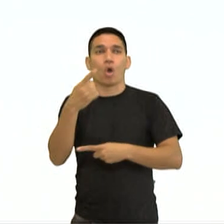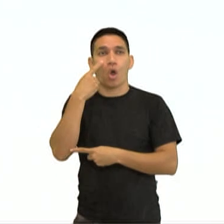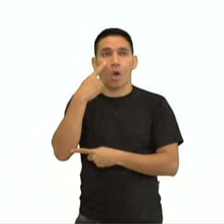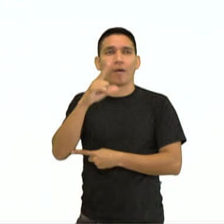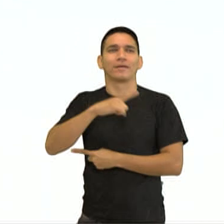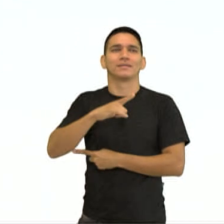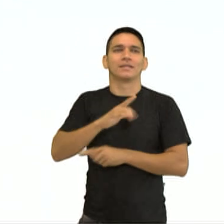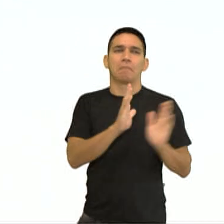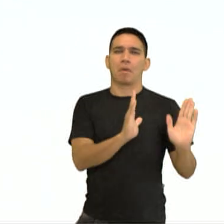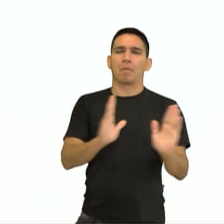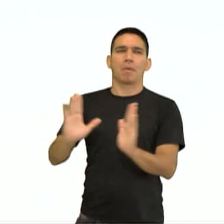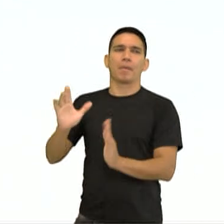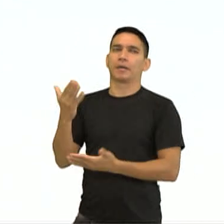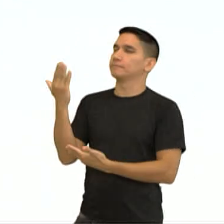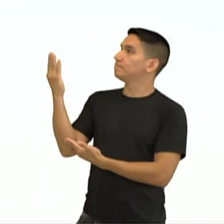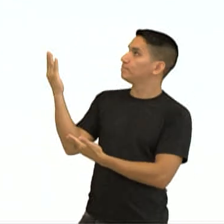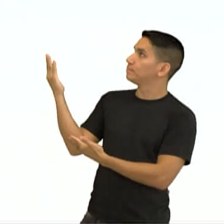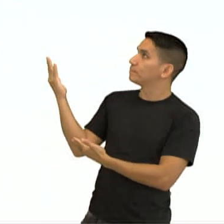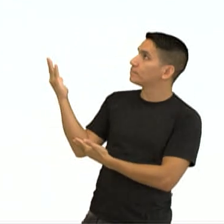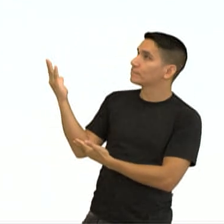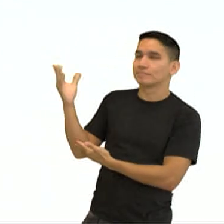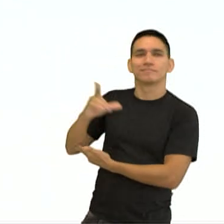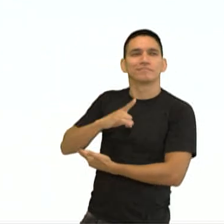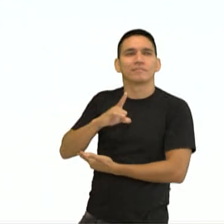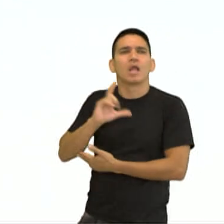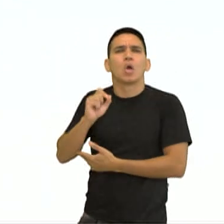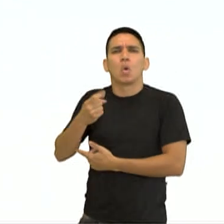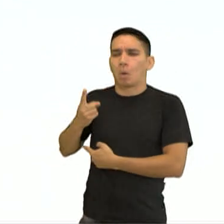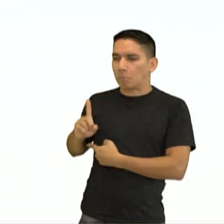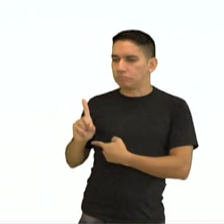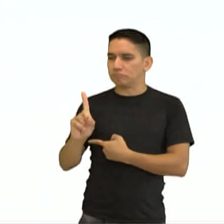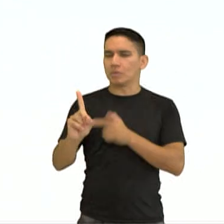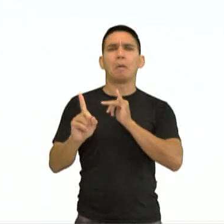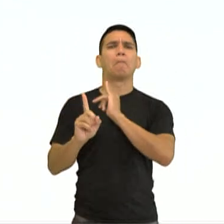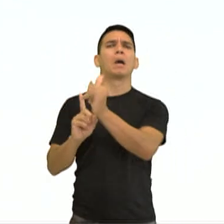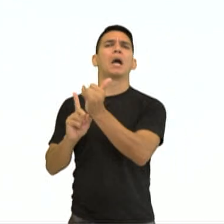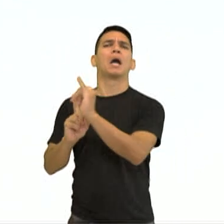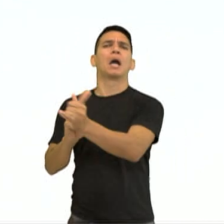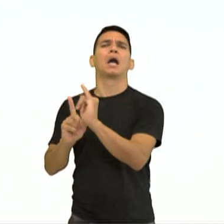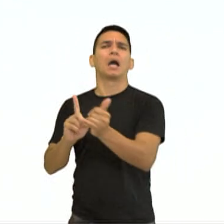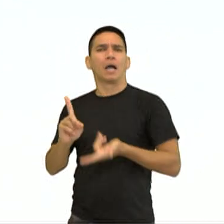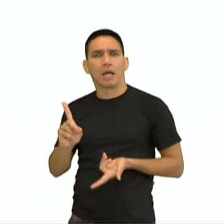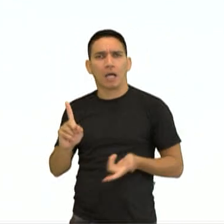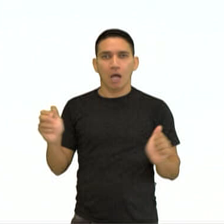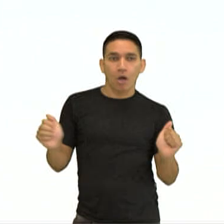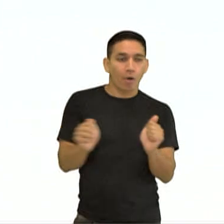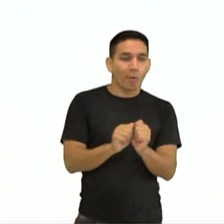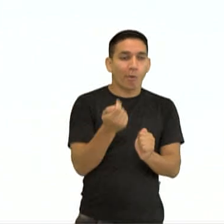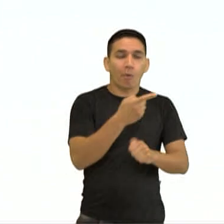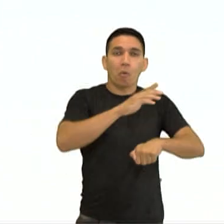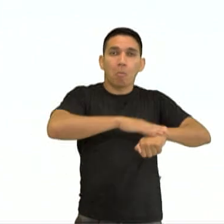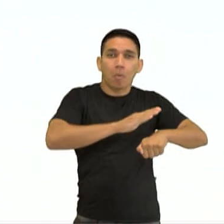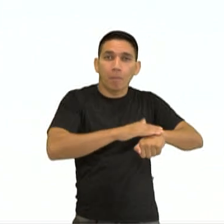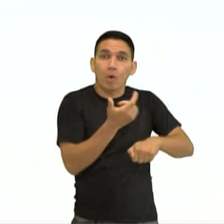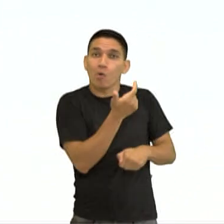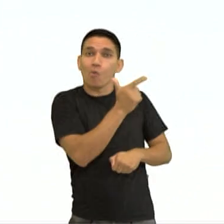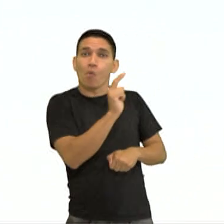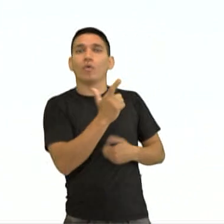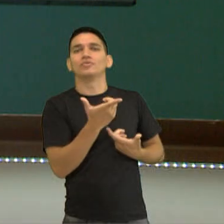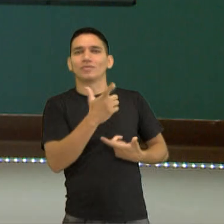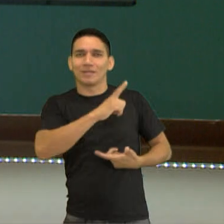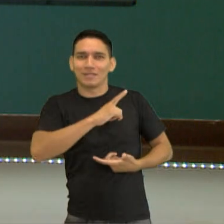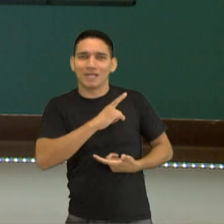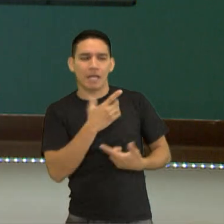você vai ver toda o recitativo seco, que é o cara que fala, né? O acompanhado é quando os outros estão envolvendo, é